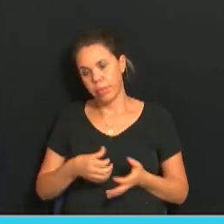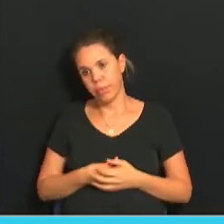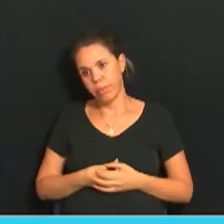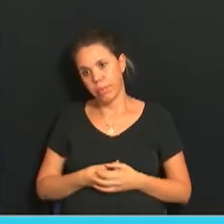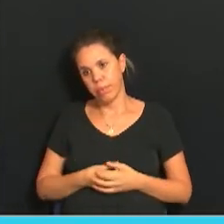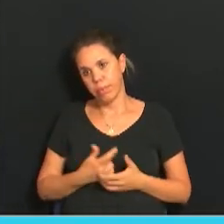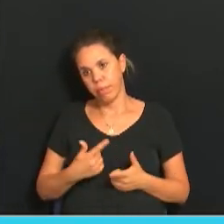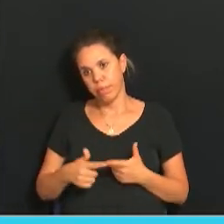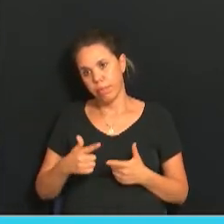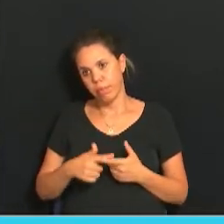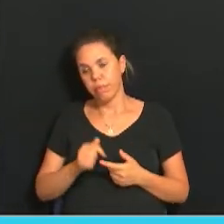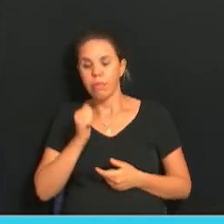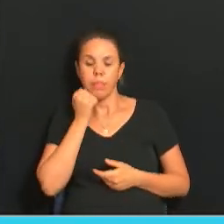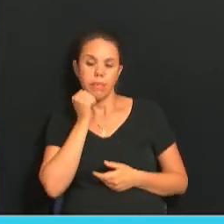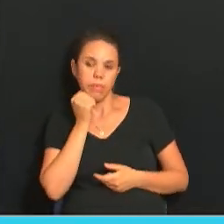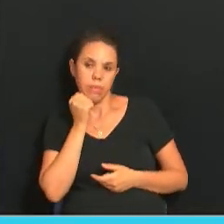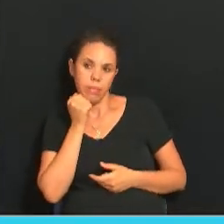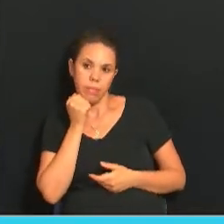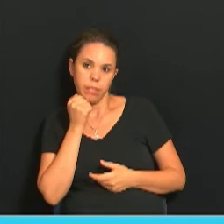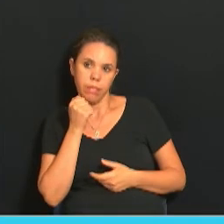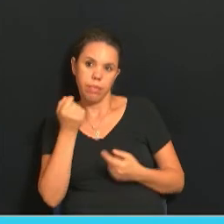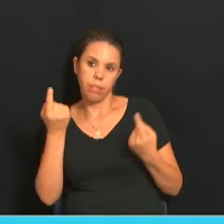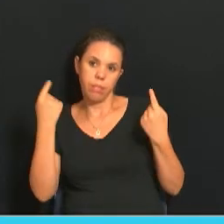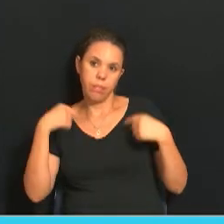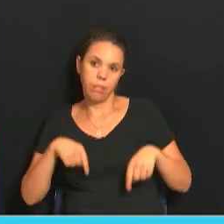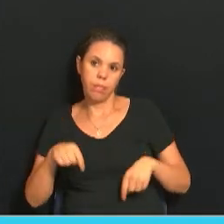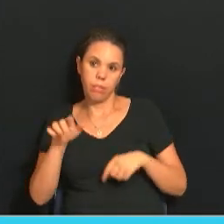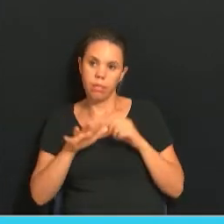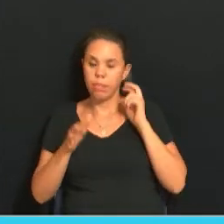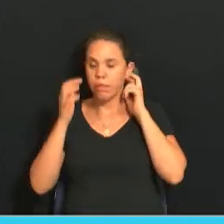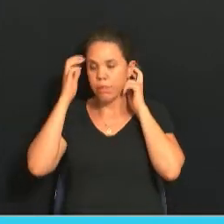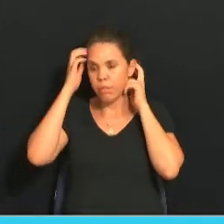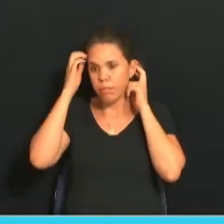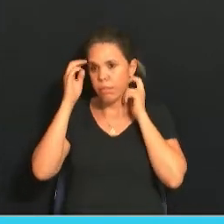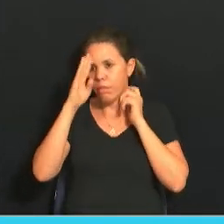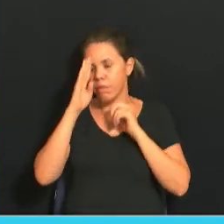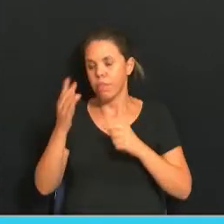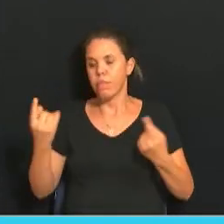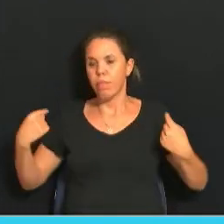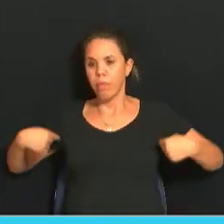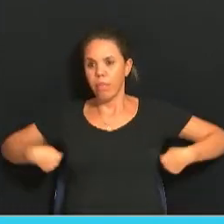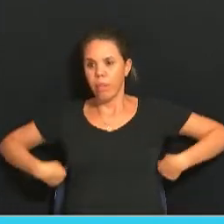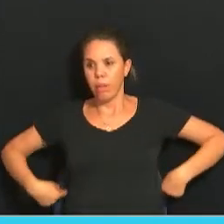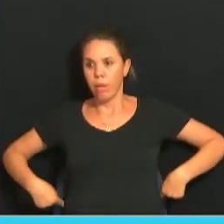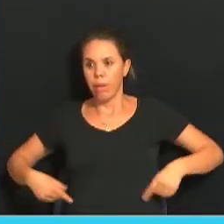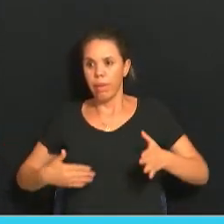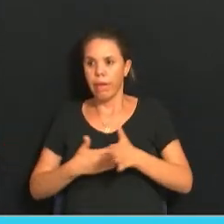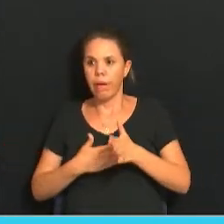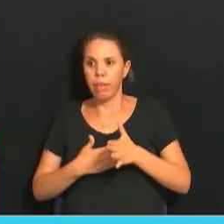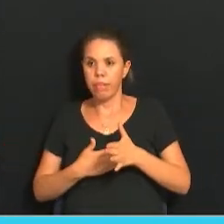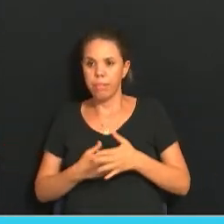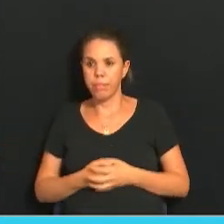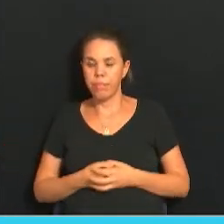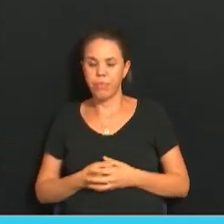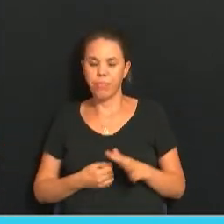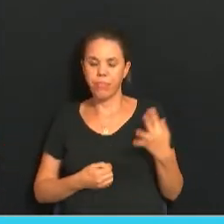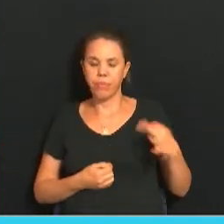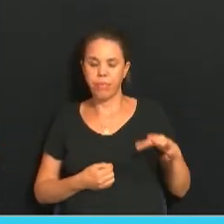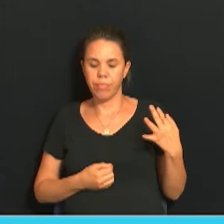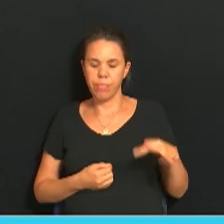metástases ósseas, esqueléticas, né, que de maneira geral, principalmente na coluna, limitam um pouco por causa de dor,